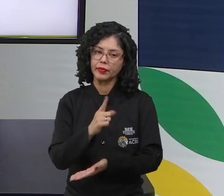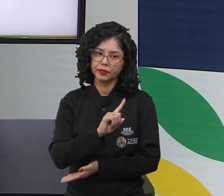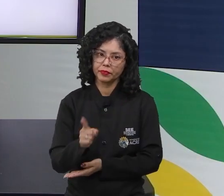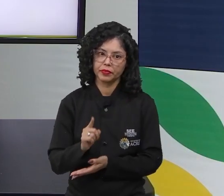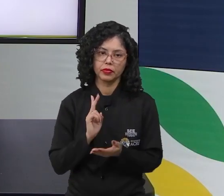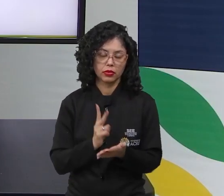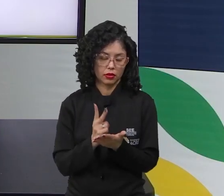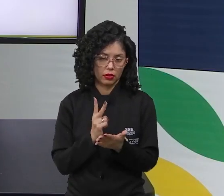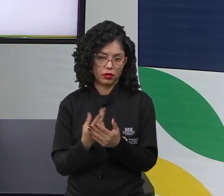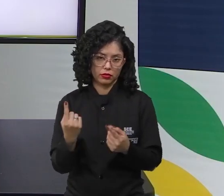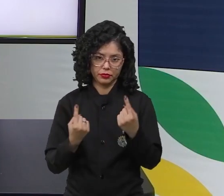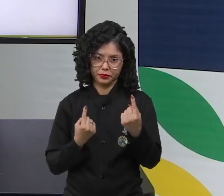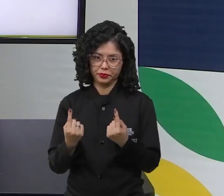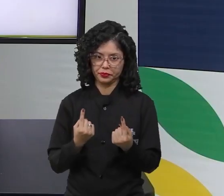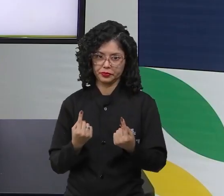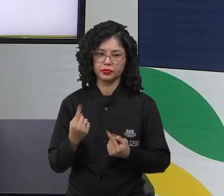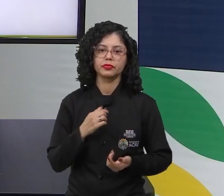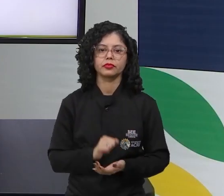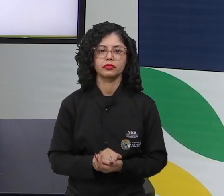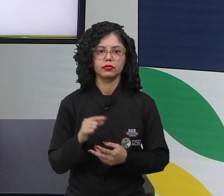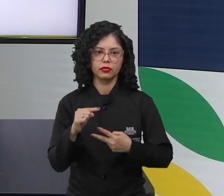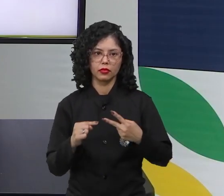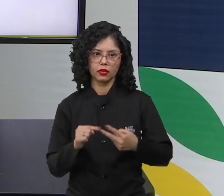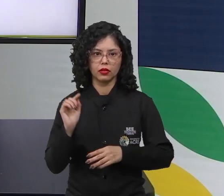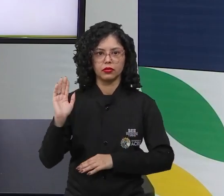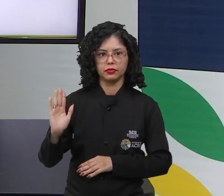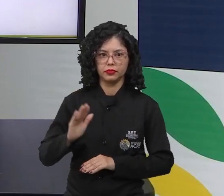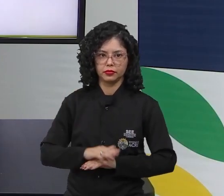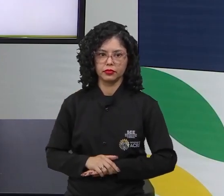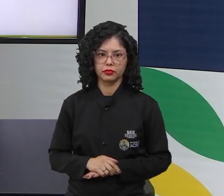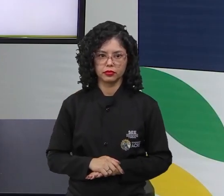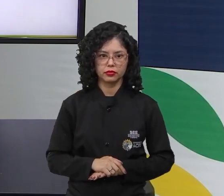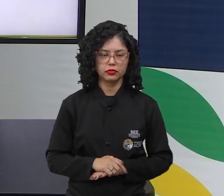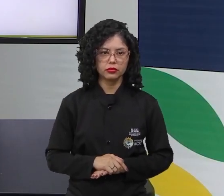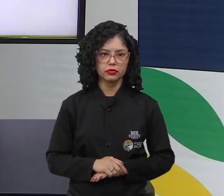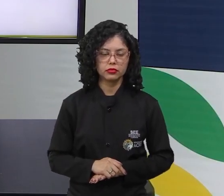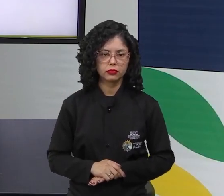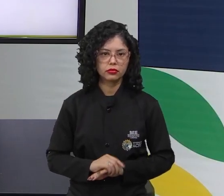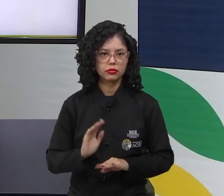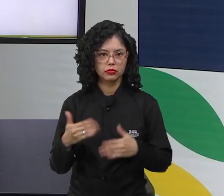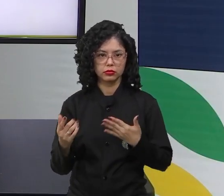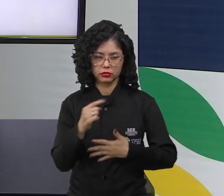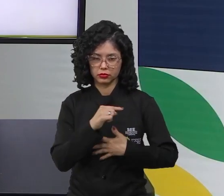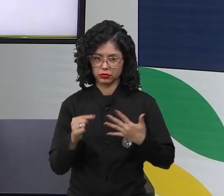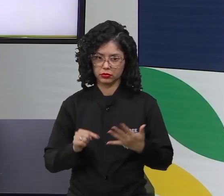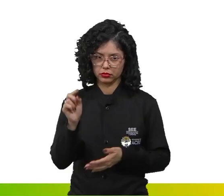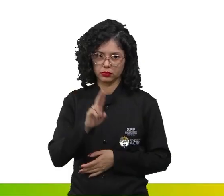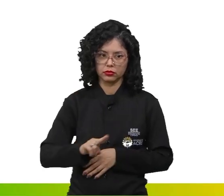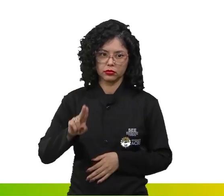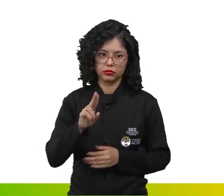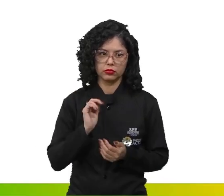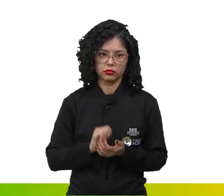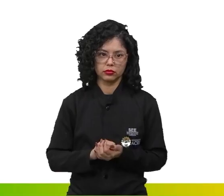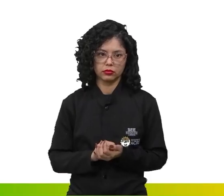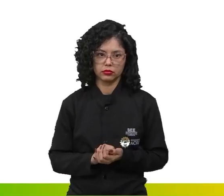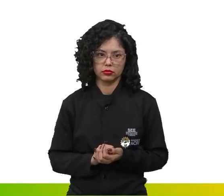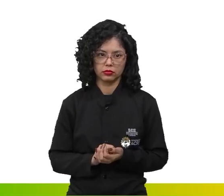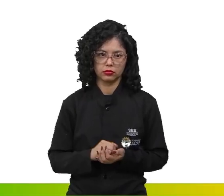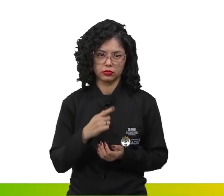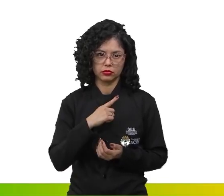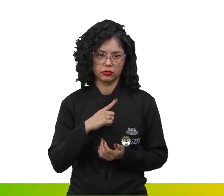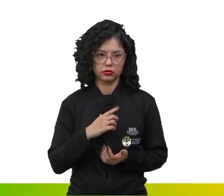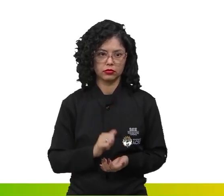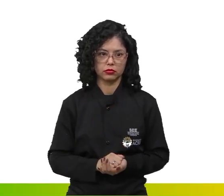Então, sempre se tem essa polarização nas campanhas políticas, tá? Quais os recursos que se utiliza? Aí na tela eu